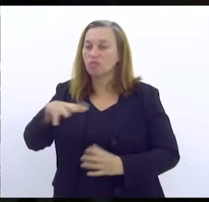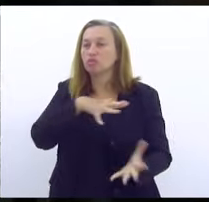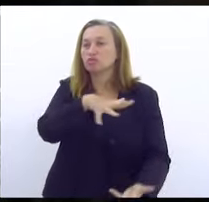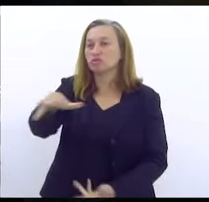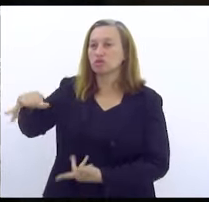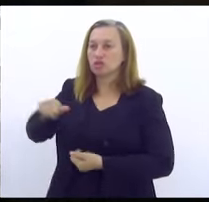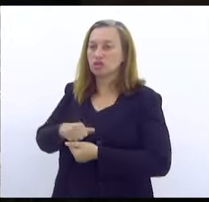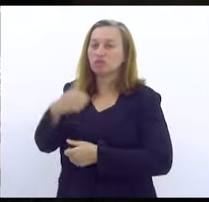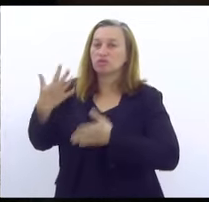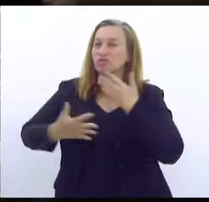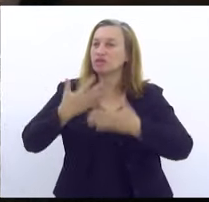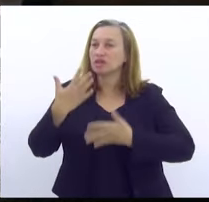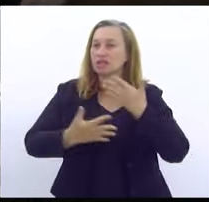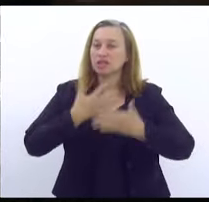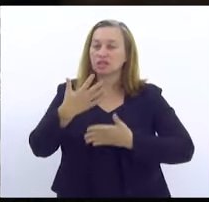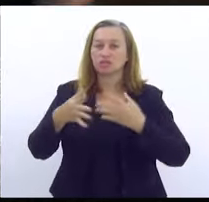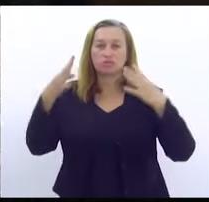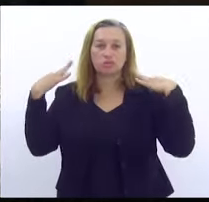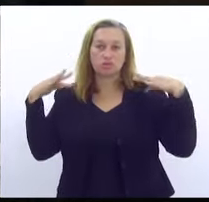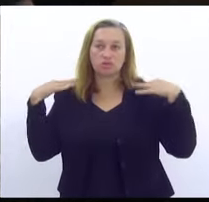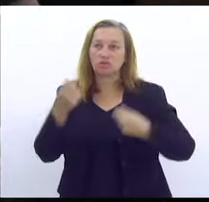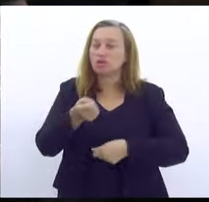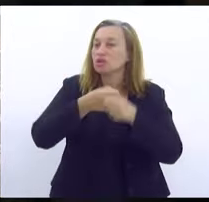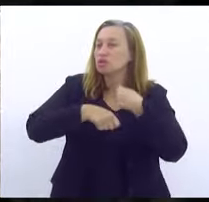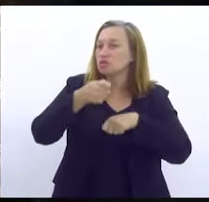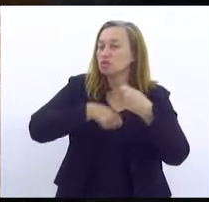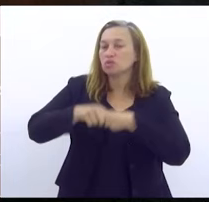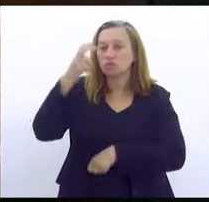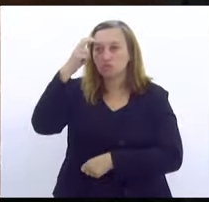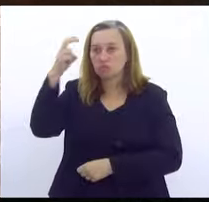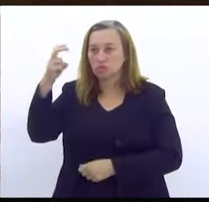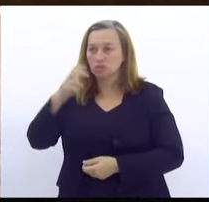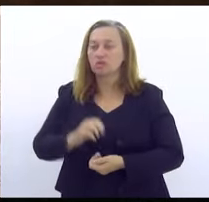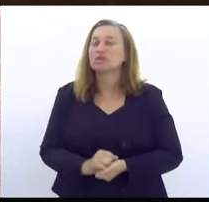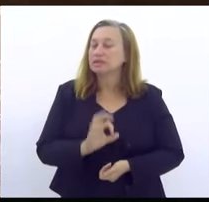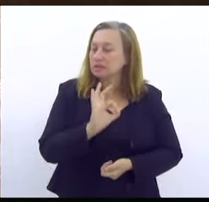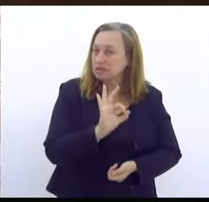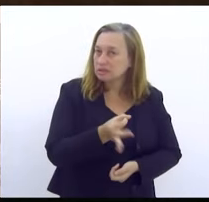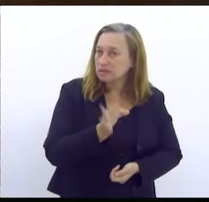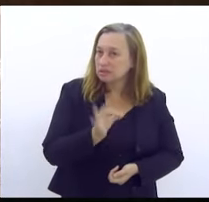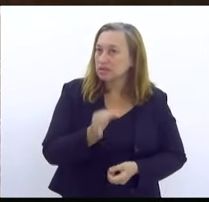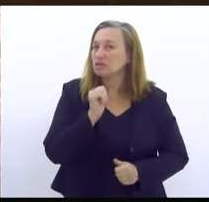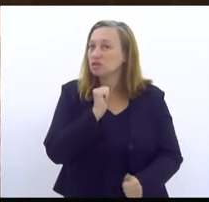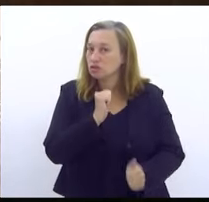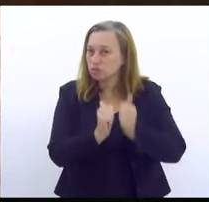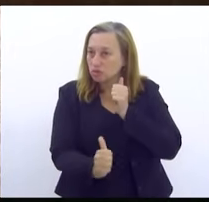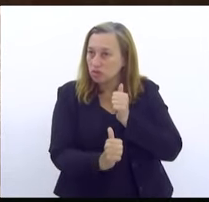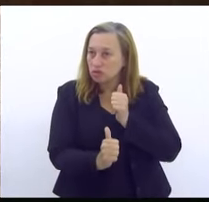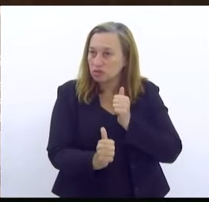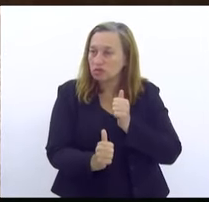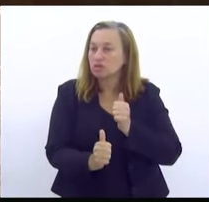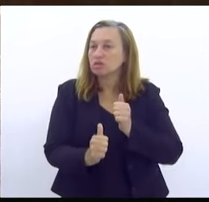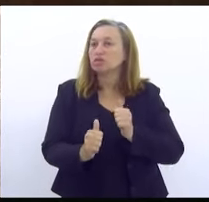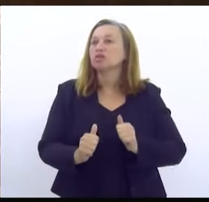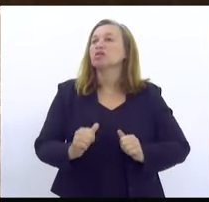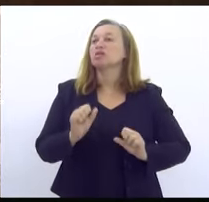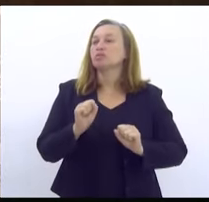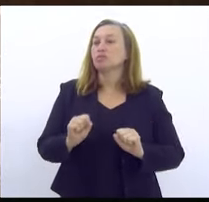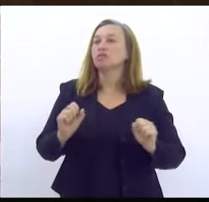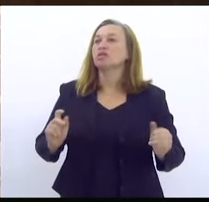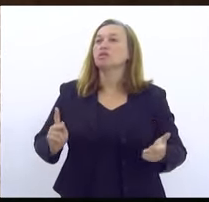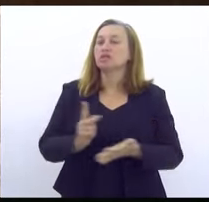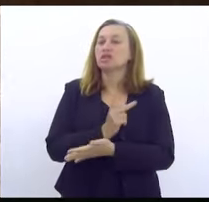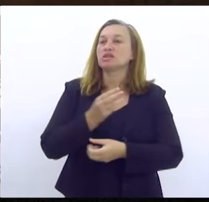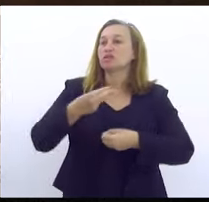as condições turísticas, econômicas, culturais e, obviamente, esportivas que esse evento pode trazer